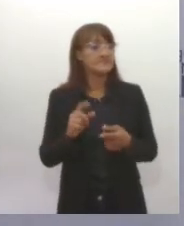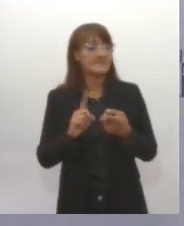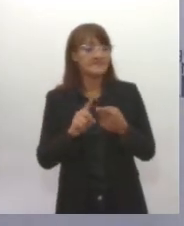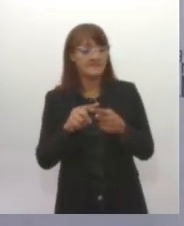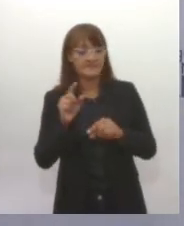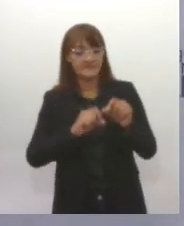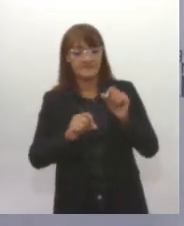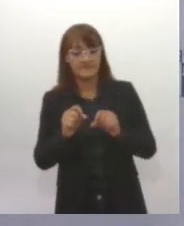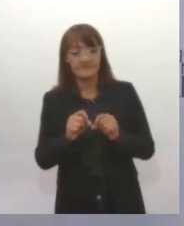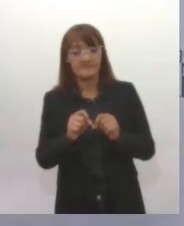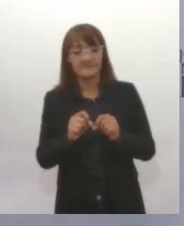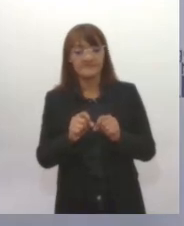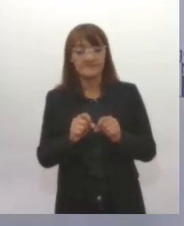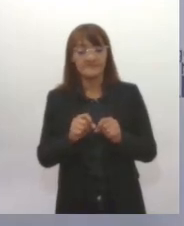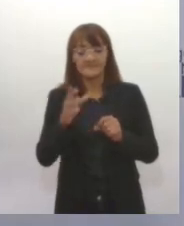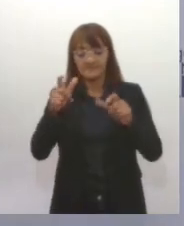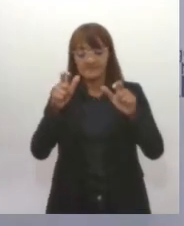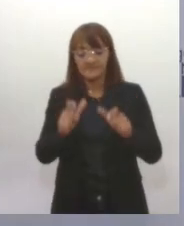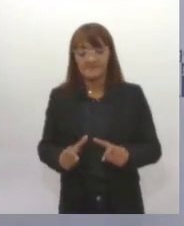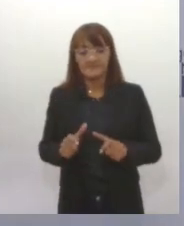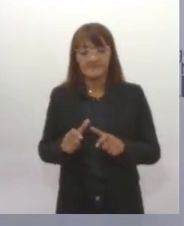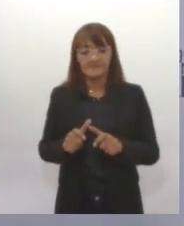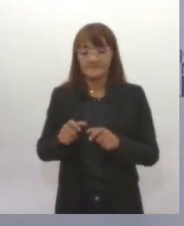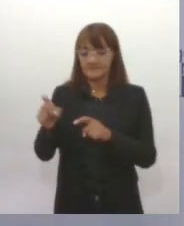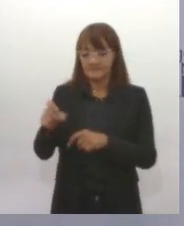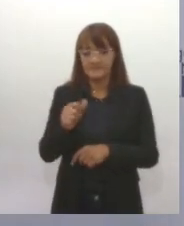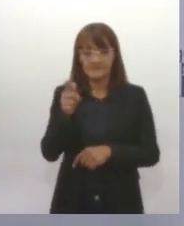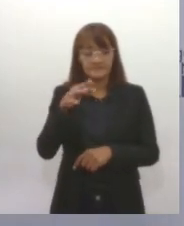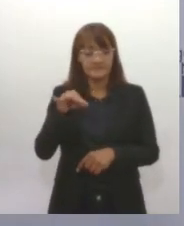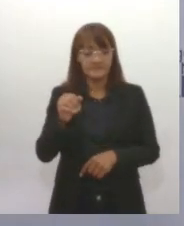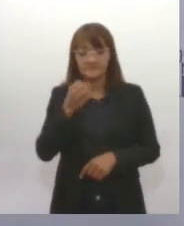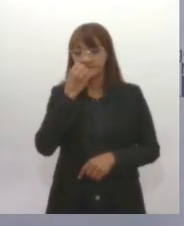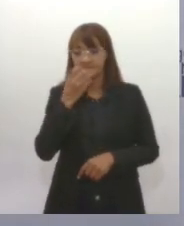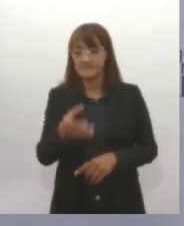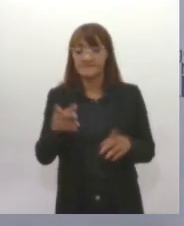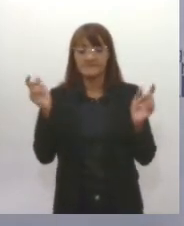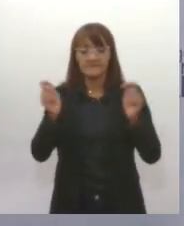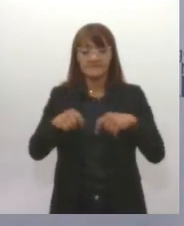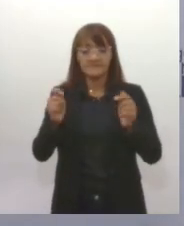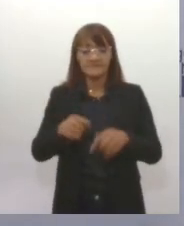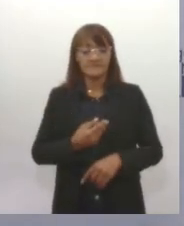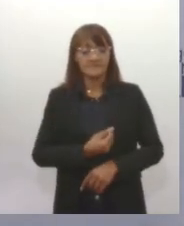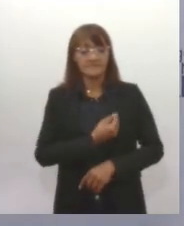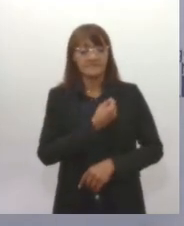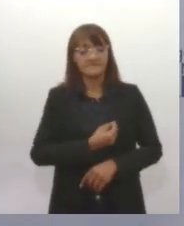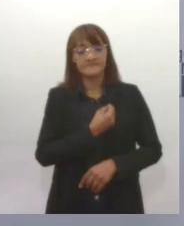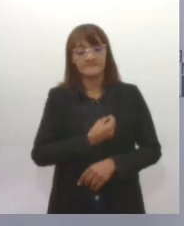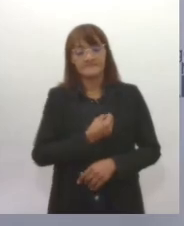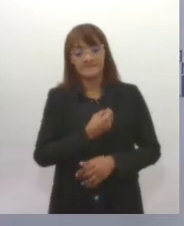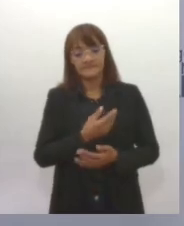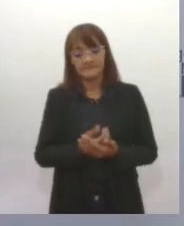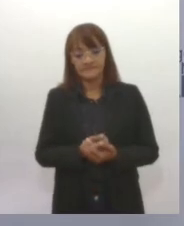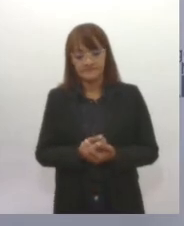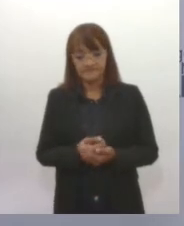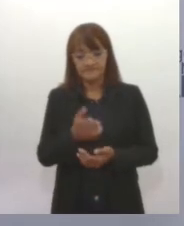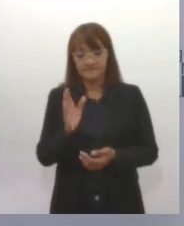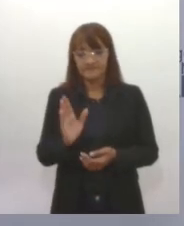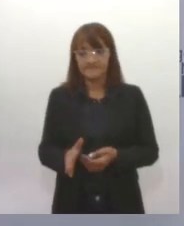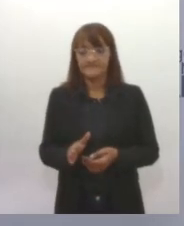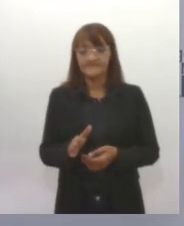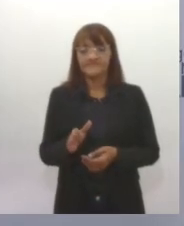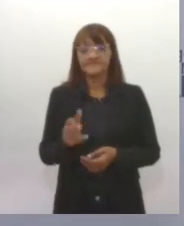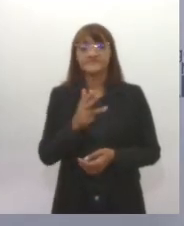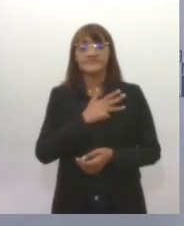com um grande ato, com a possível participação, né, do presidente Luiz Inácio da Silva. Ainda está para